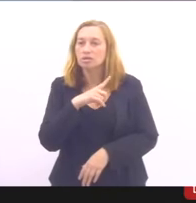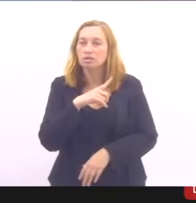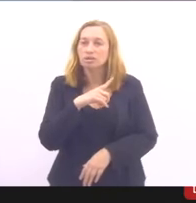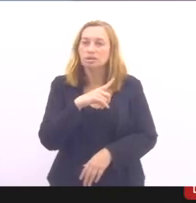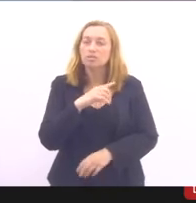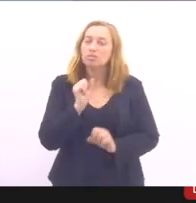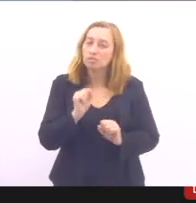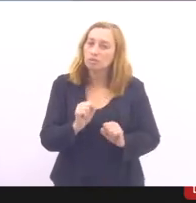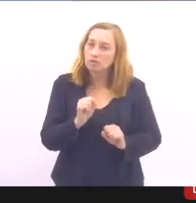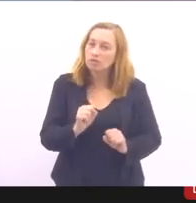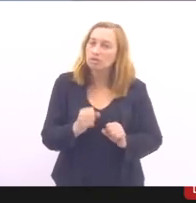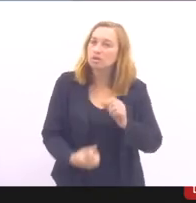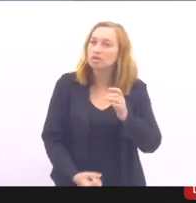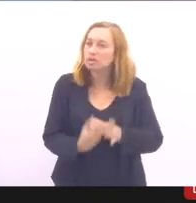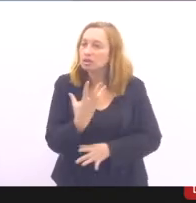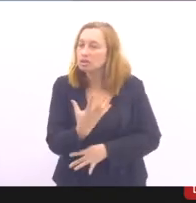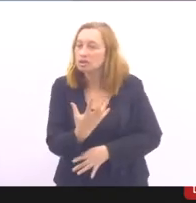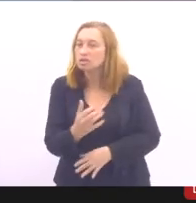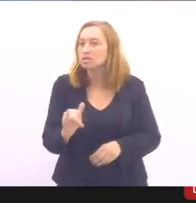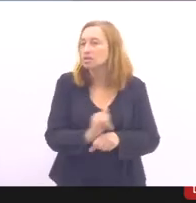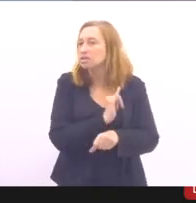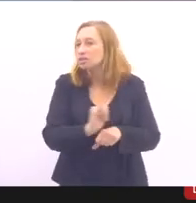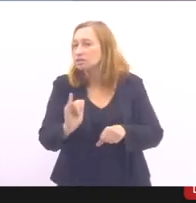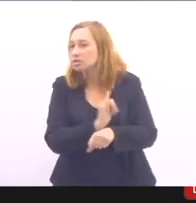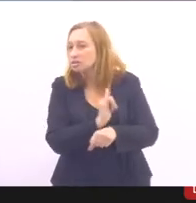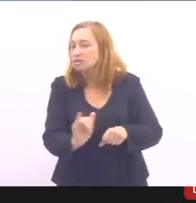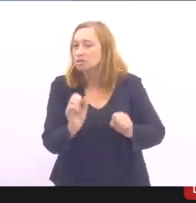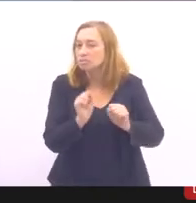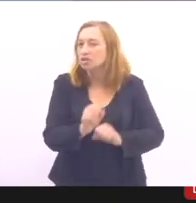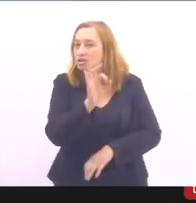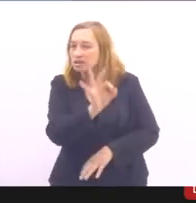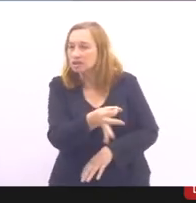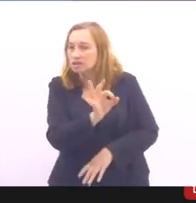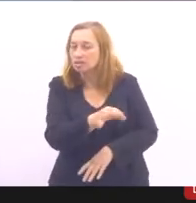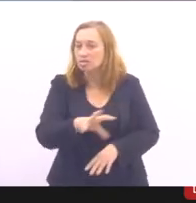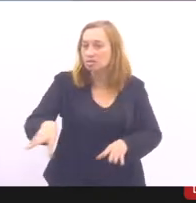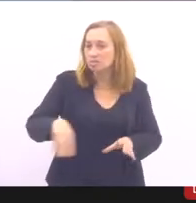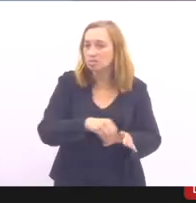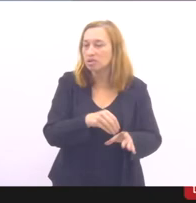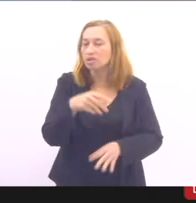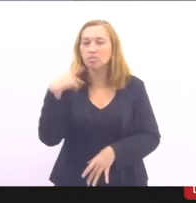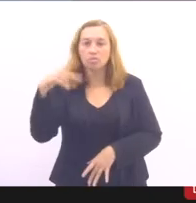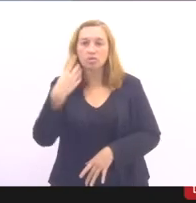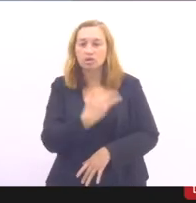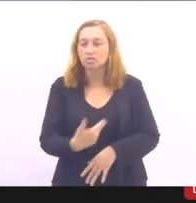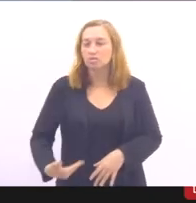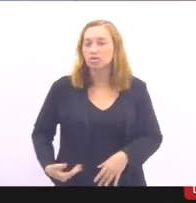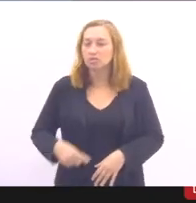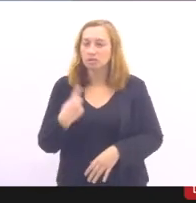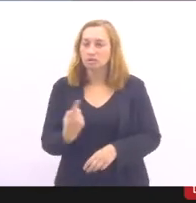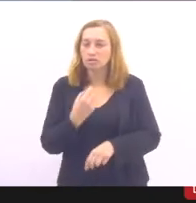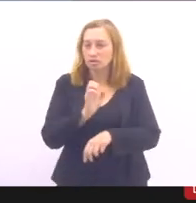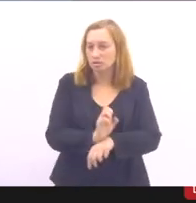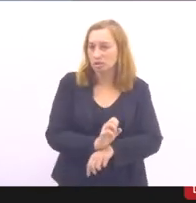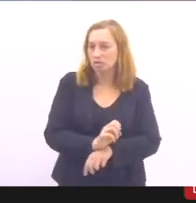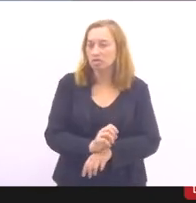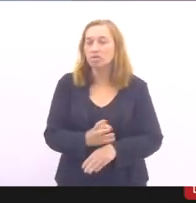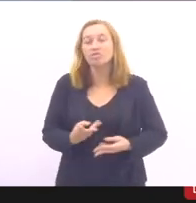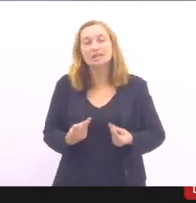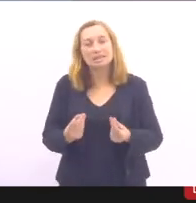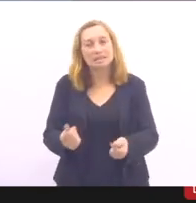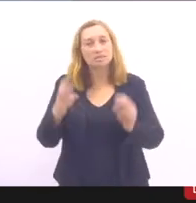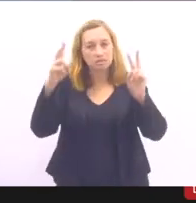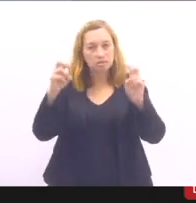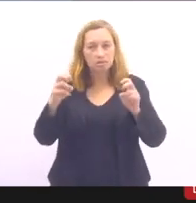para poder criar mecanismos que possam efetivamente implementar a política no âmbito do nosso Estado. É um tema muito sensível que